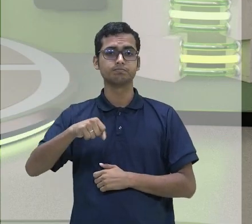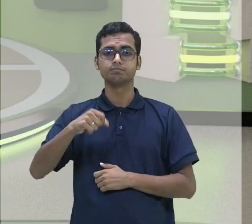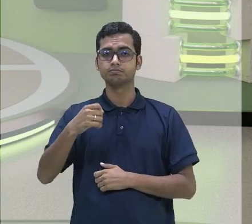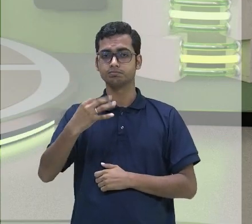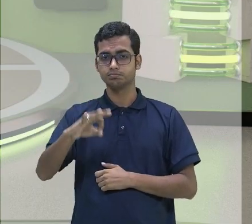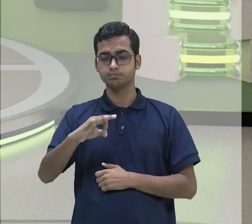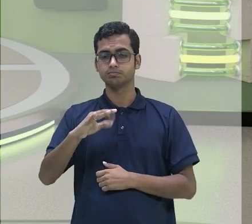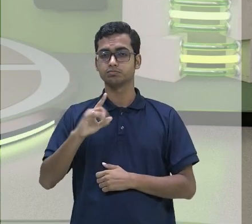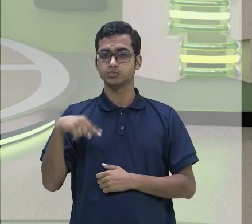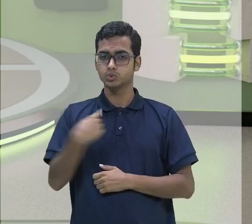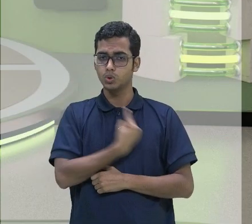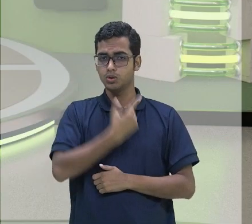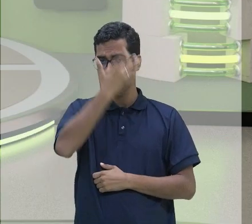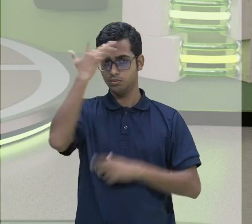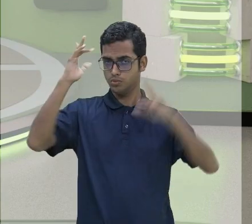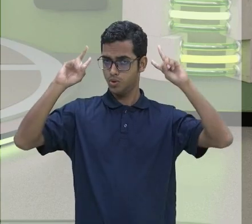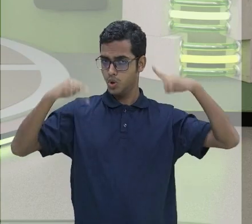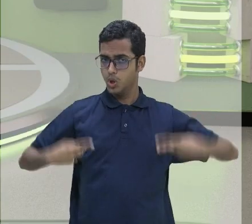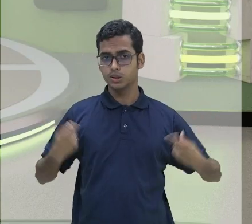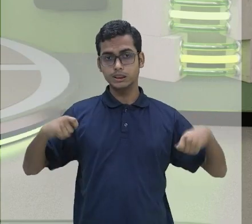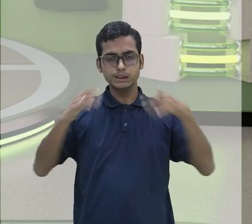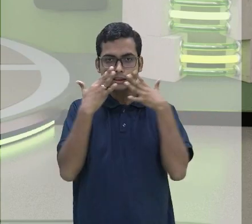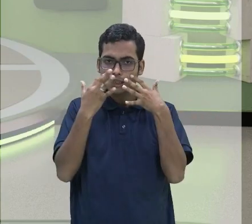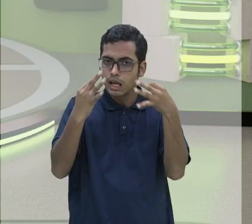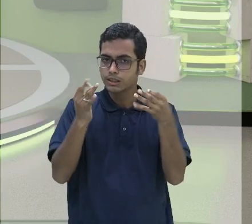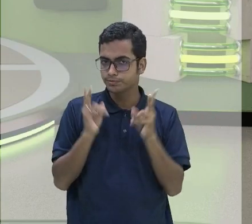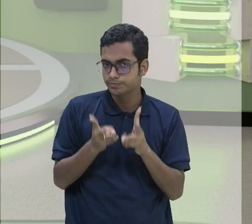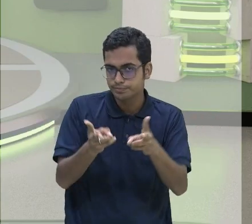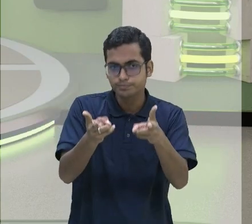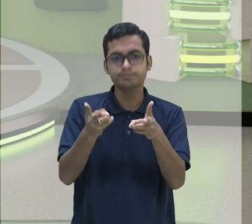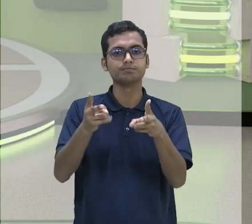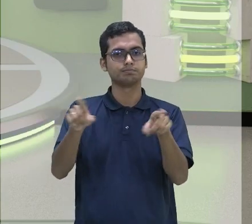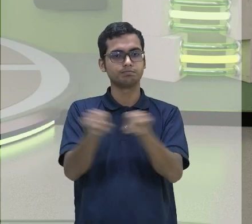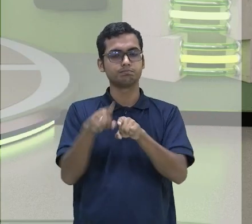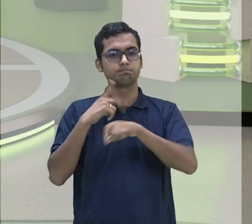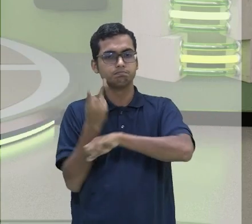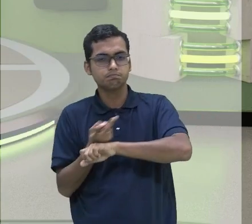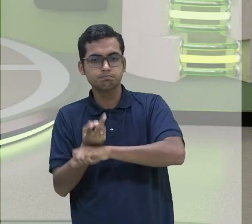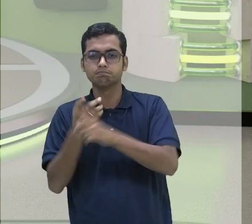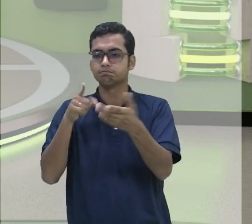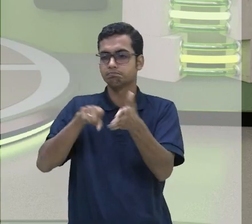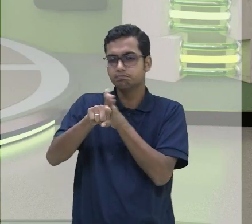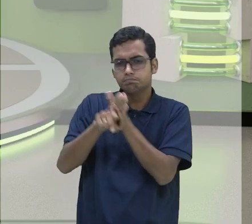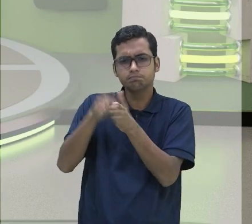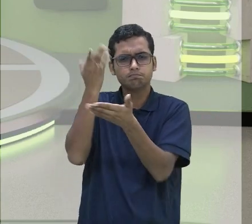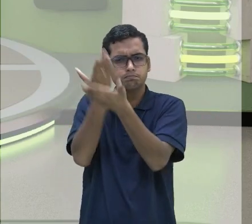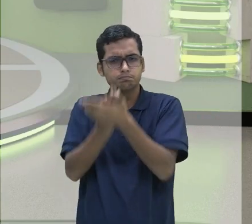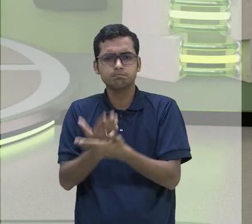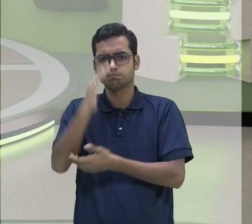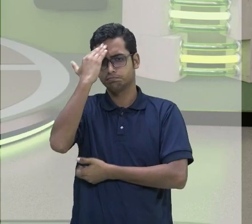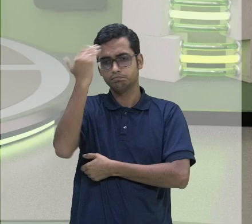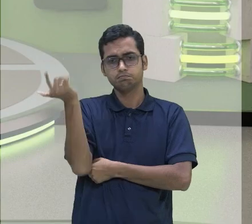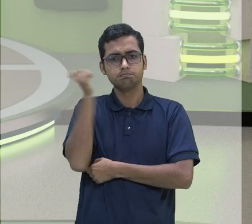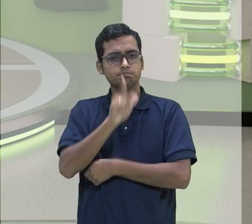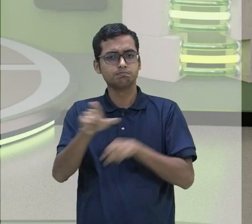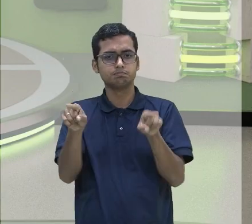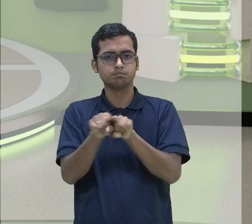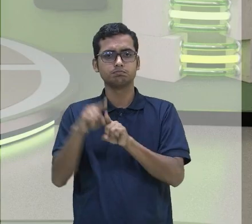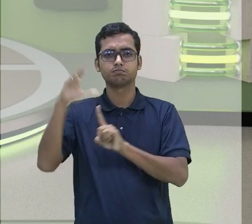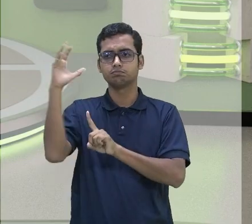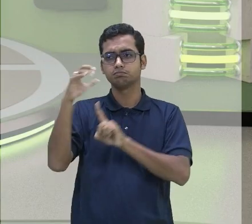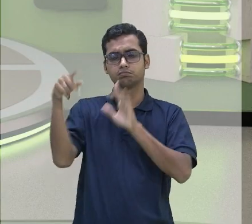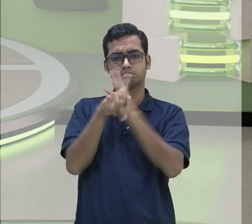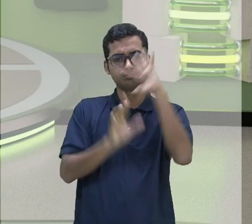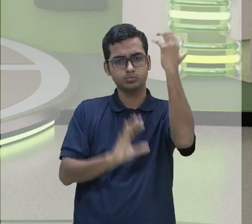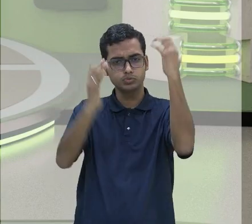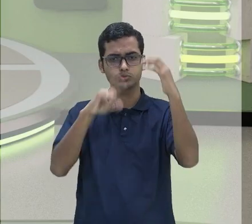nós precisamos estar atentos, buscar o conhecimento, o entendimento da influência do clima